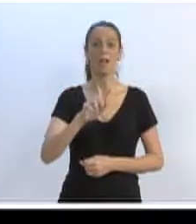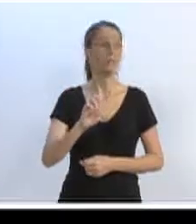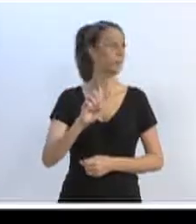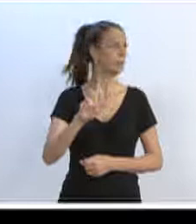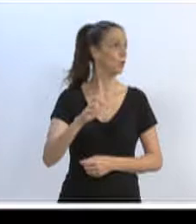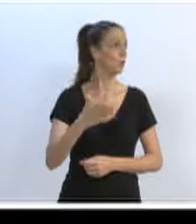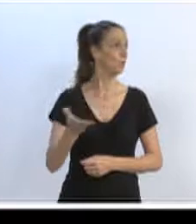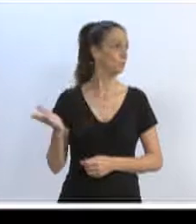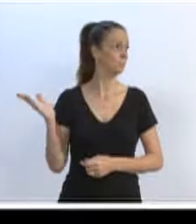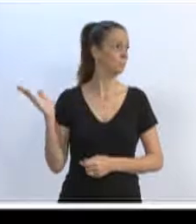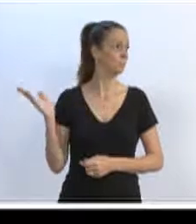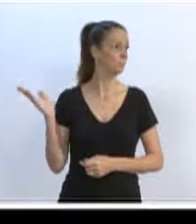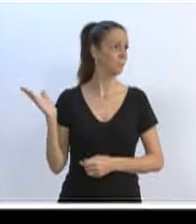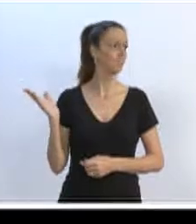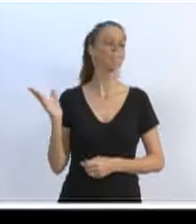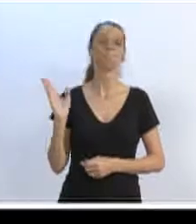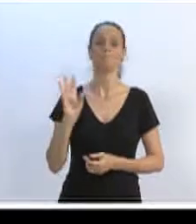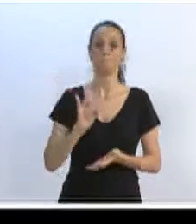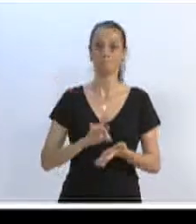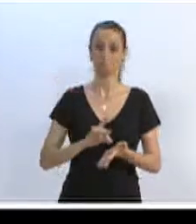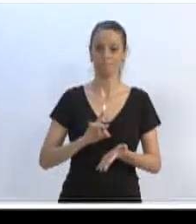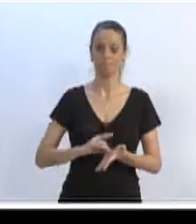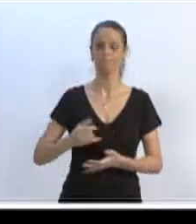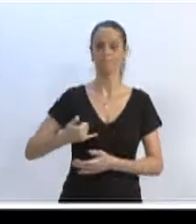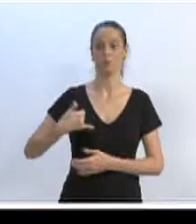Nagel. Quero dizer para vocês que por